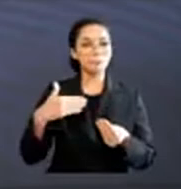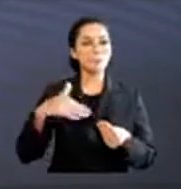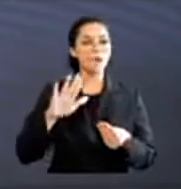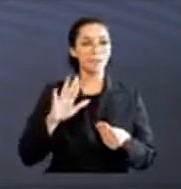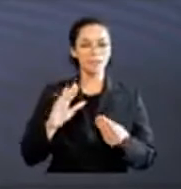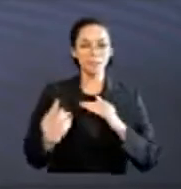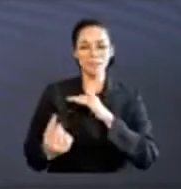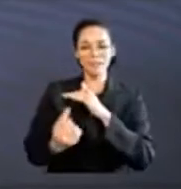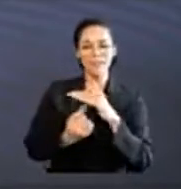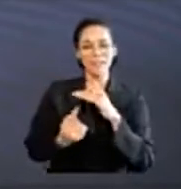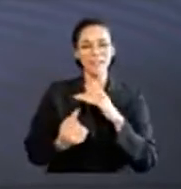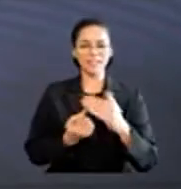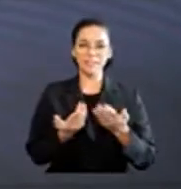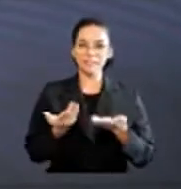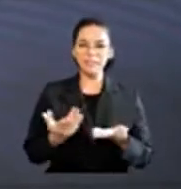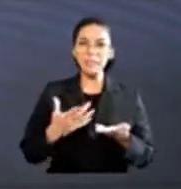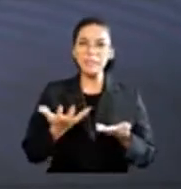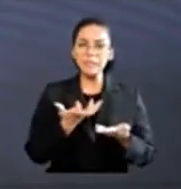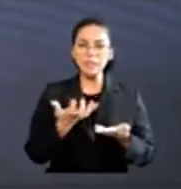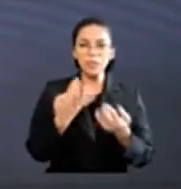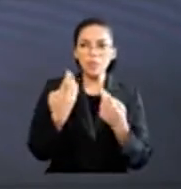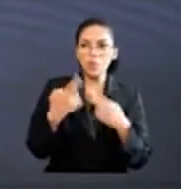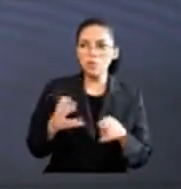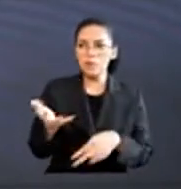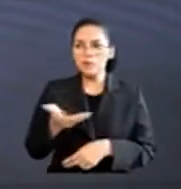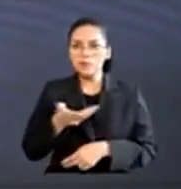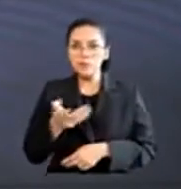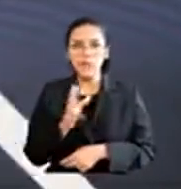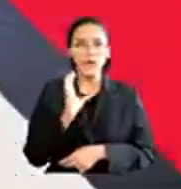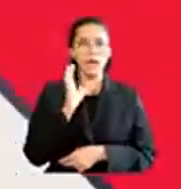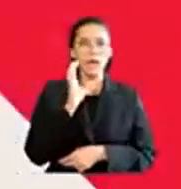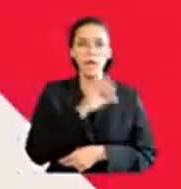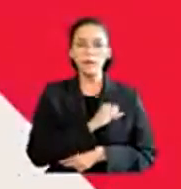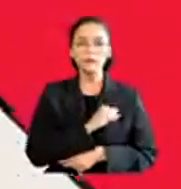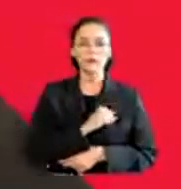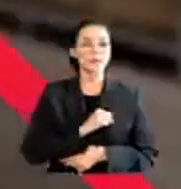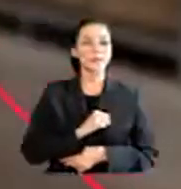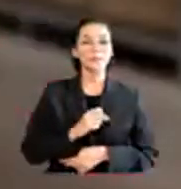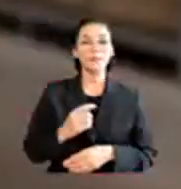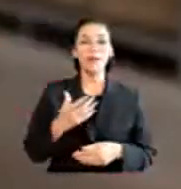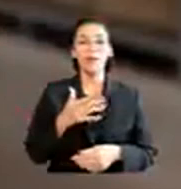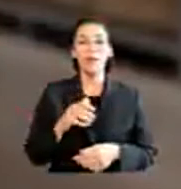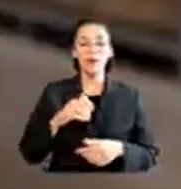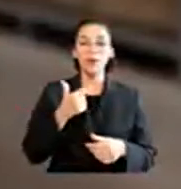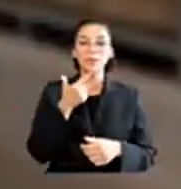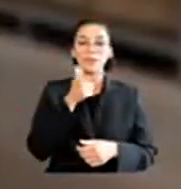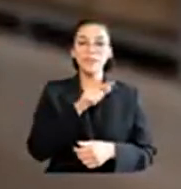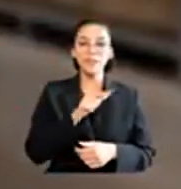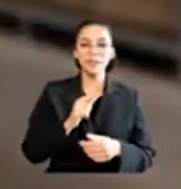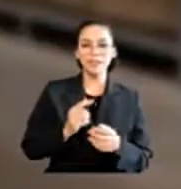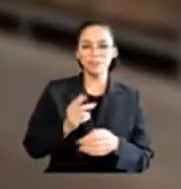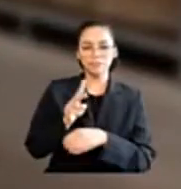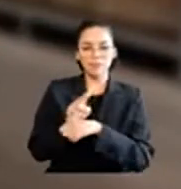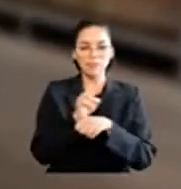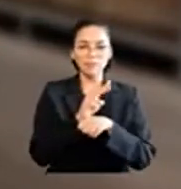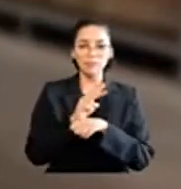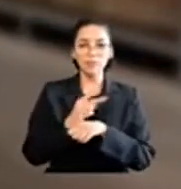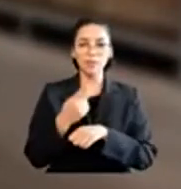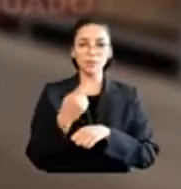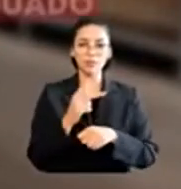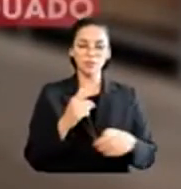querem soluções ainda mais adequadas para rentabilizar os seus negócios. Esse cliente, em sua maioria